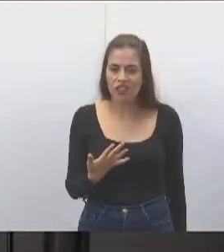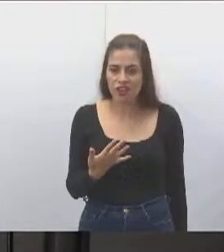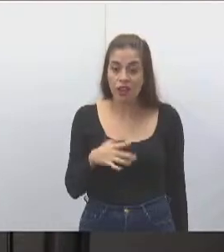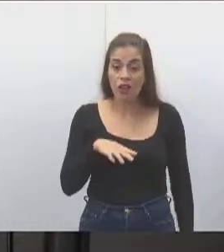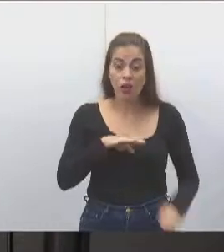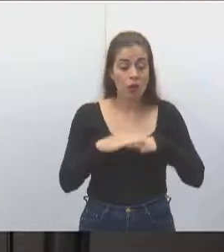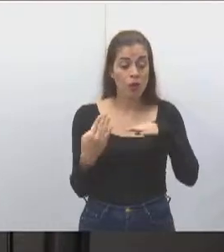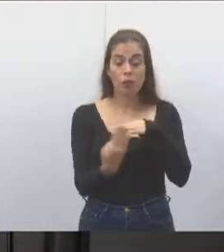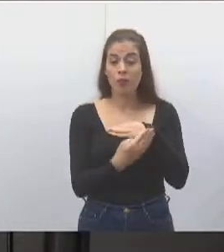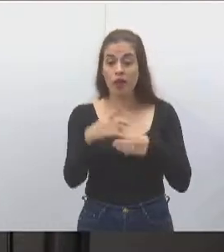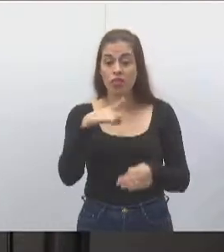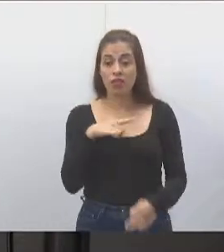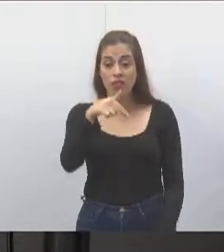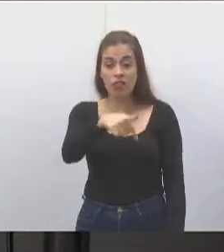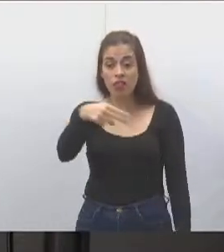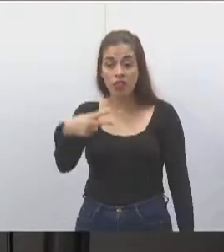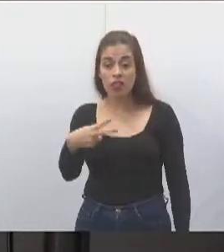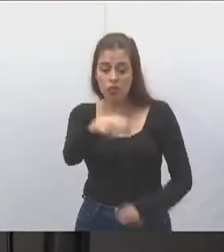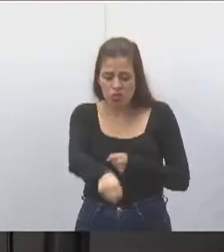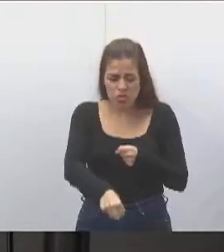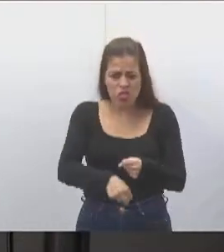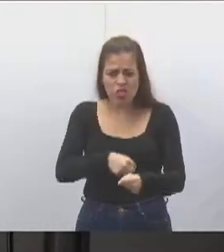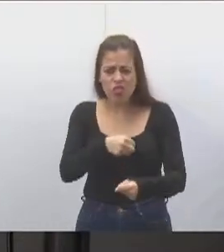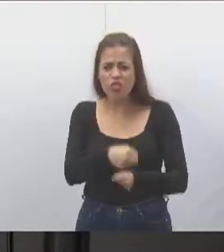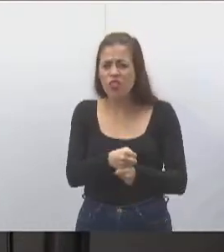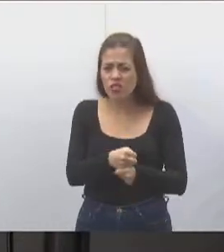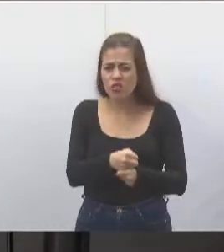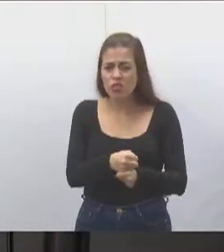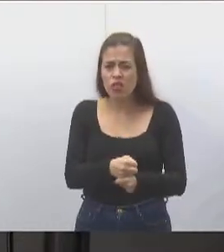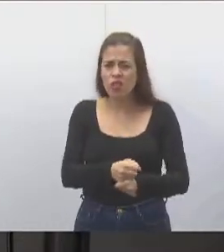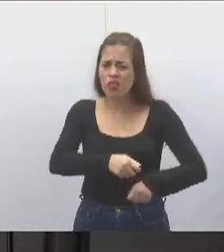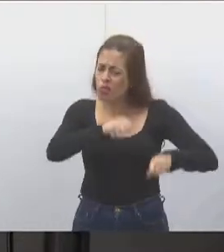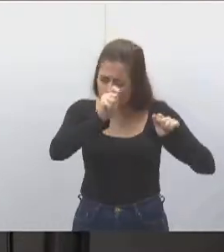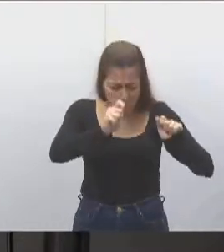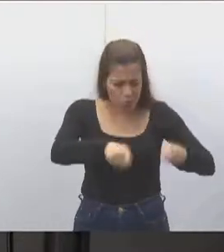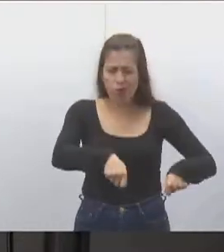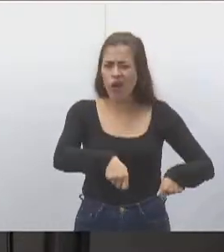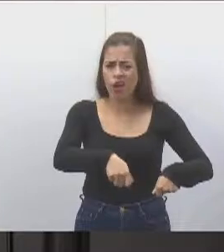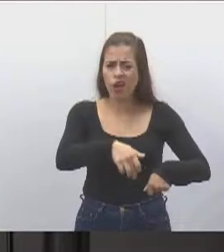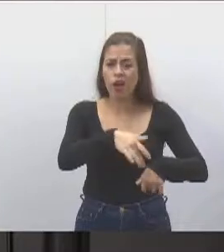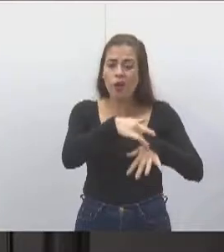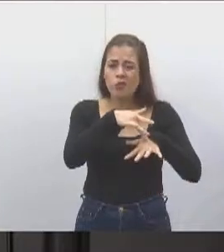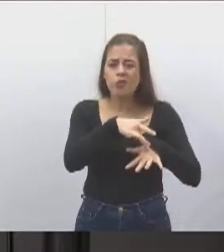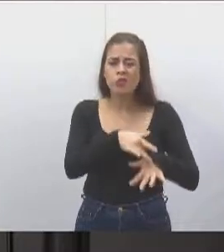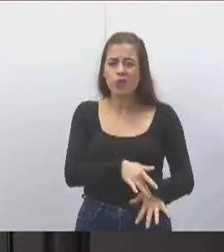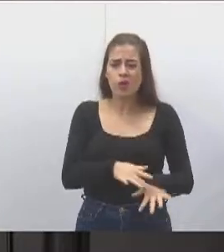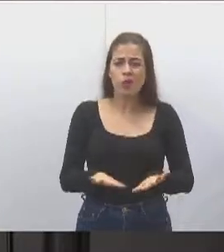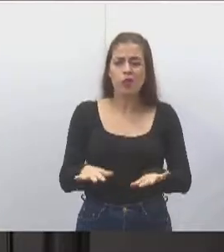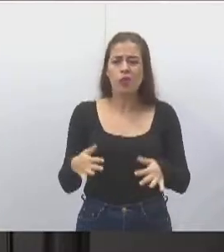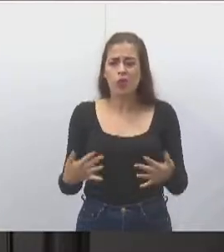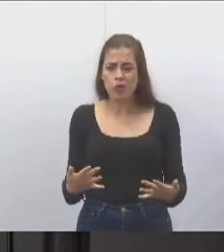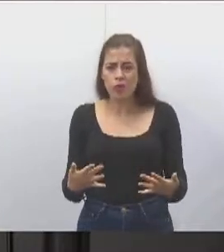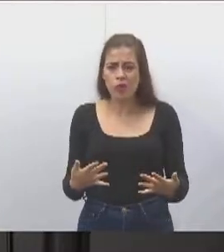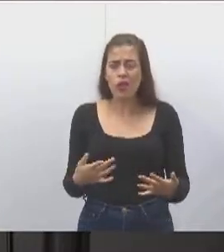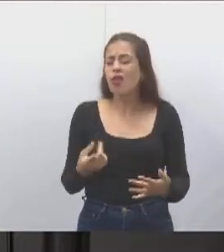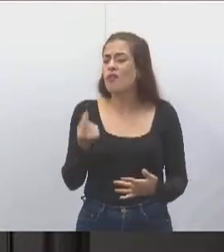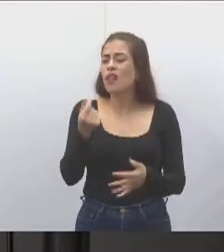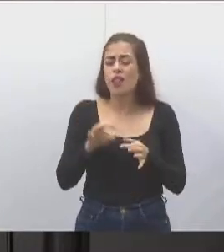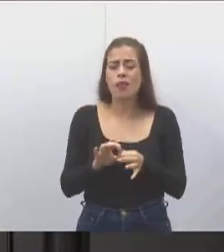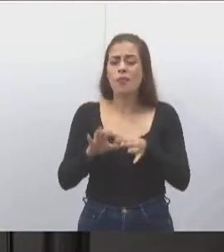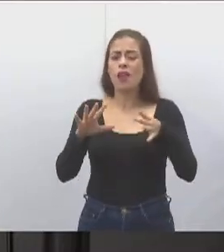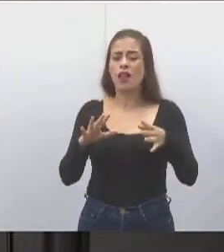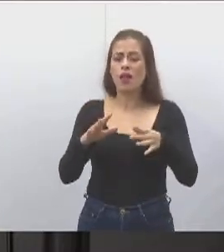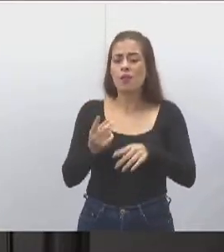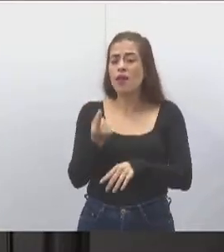tem 72 anos e não é possível que vocês não vão liberar mais verba para poder